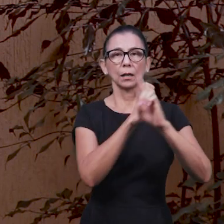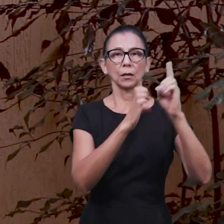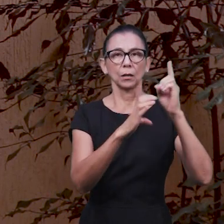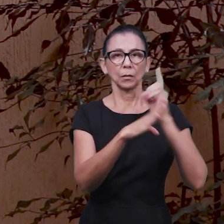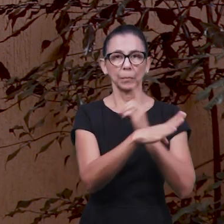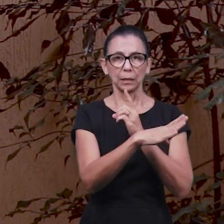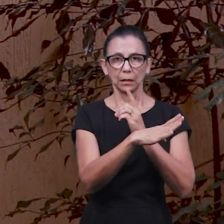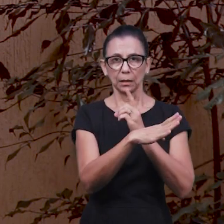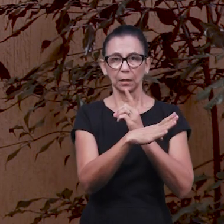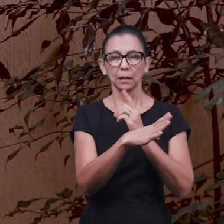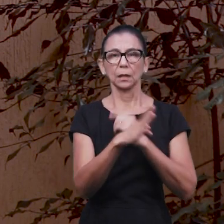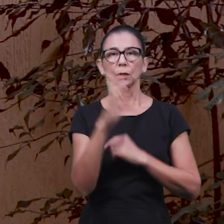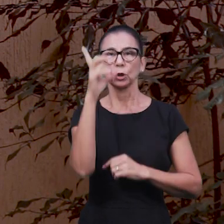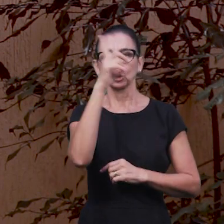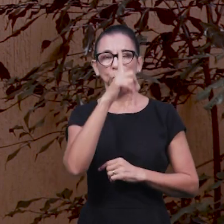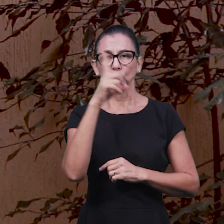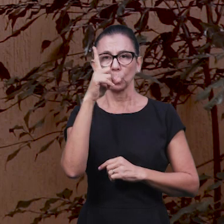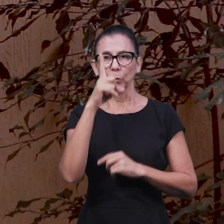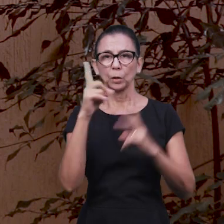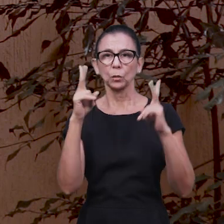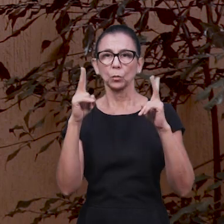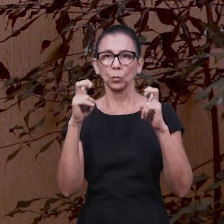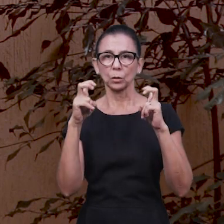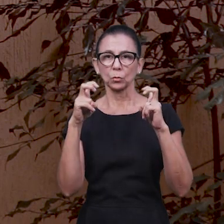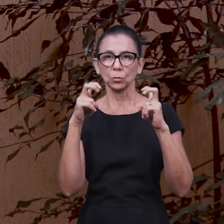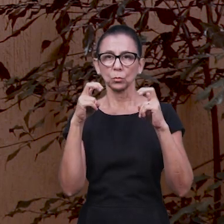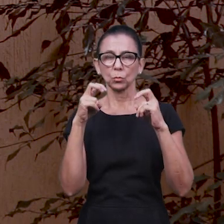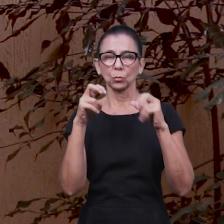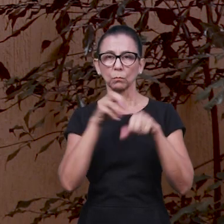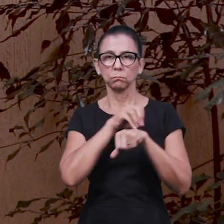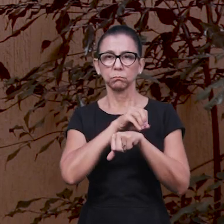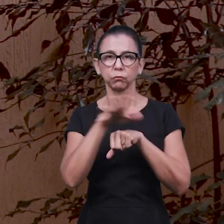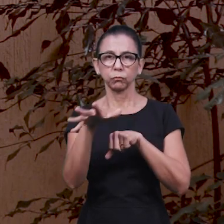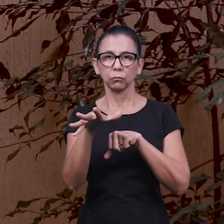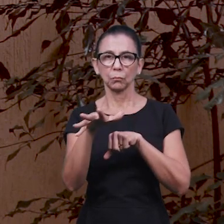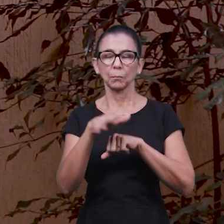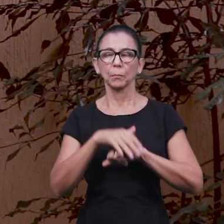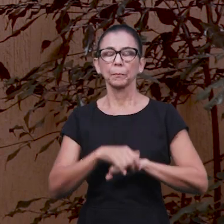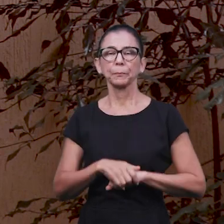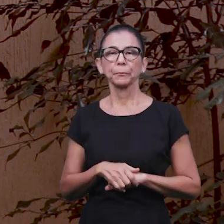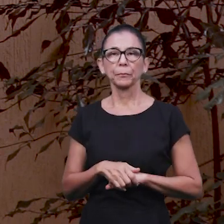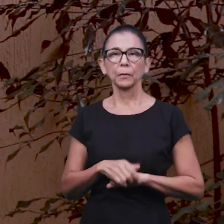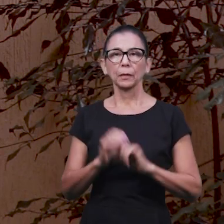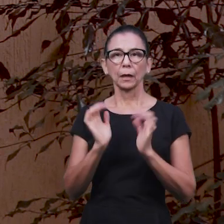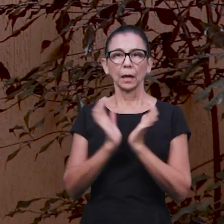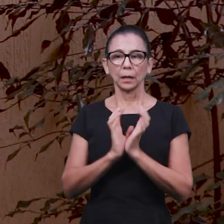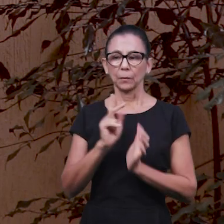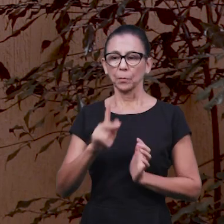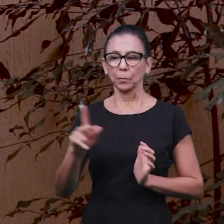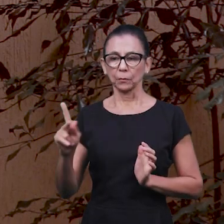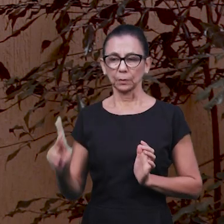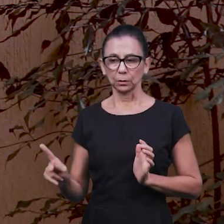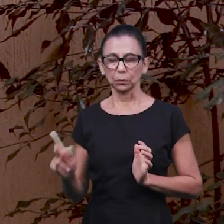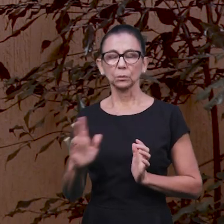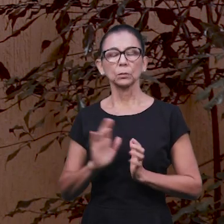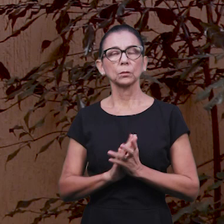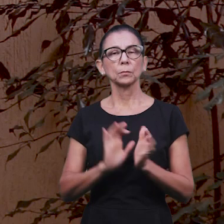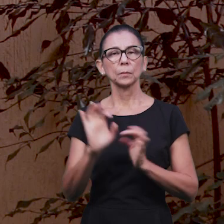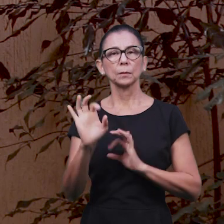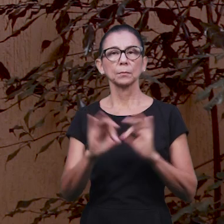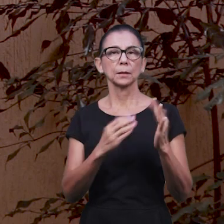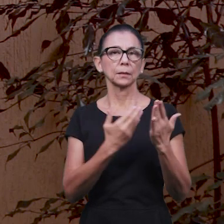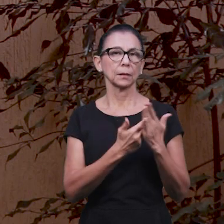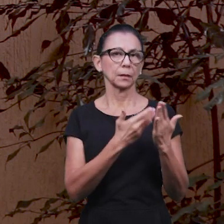EBD, então no domingo a equipe de professoras monta essa aula em cima desse assunto da